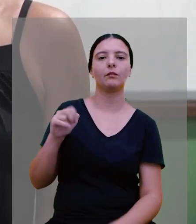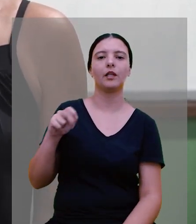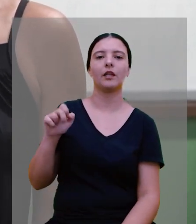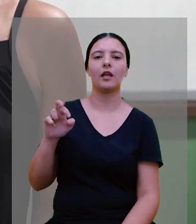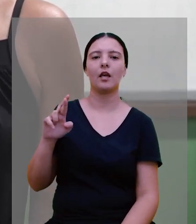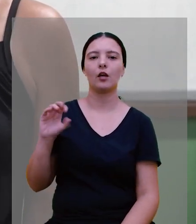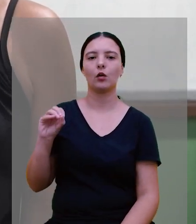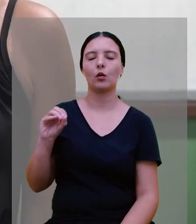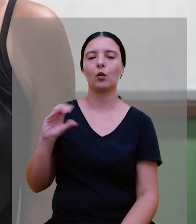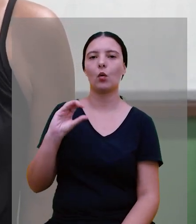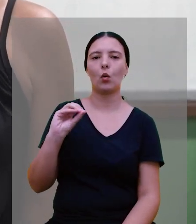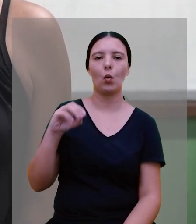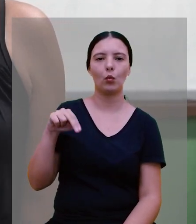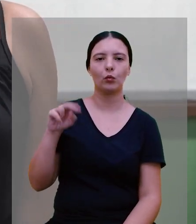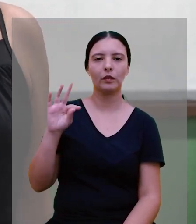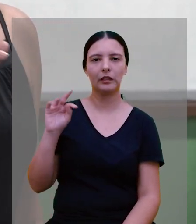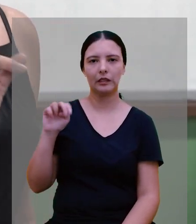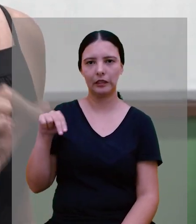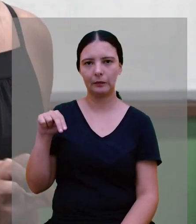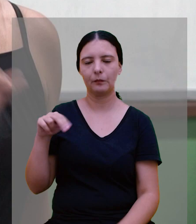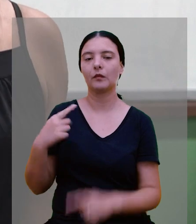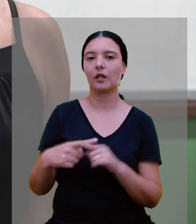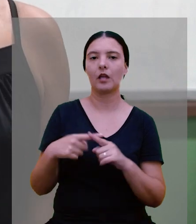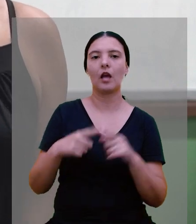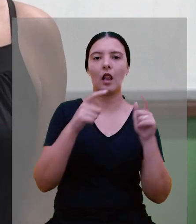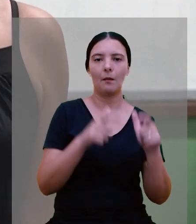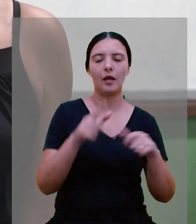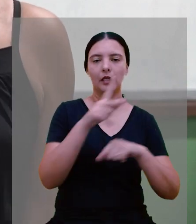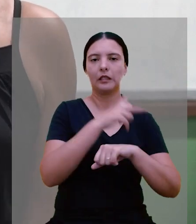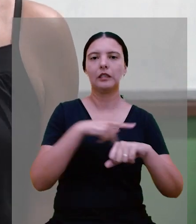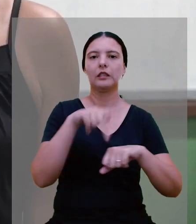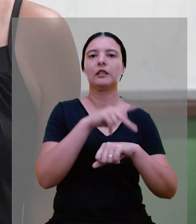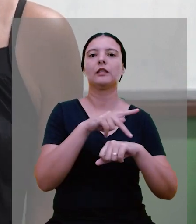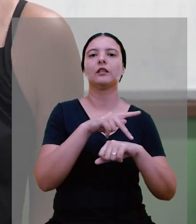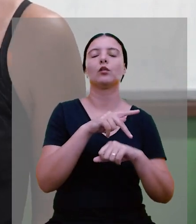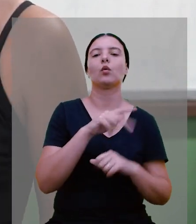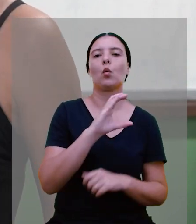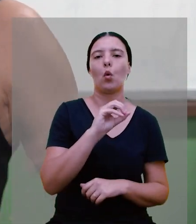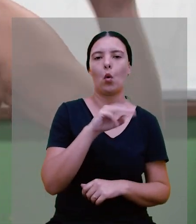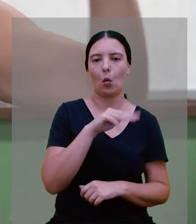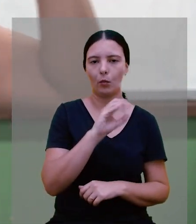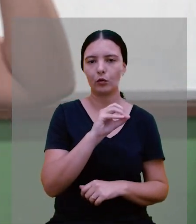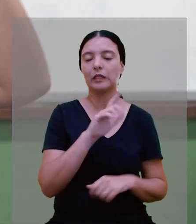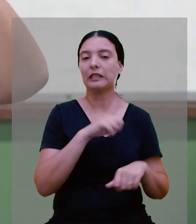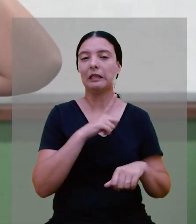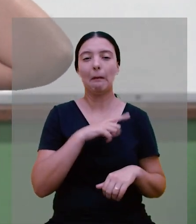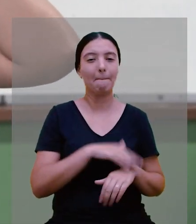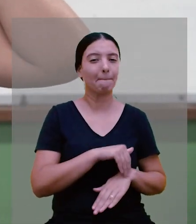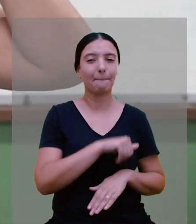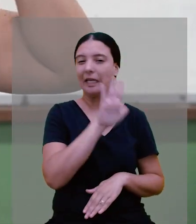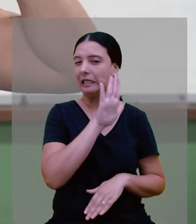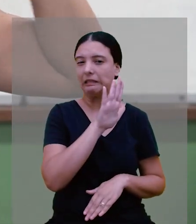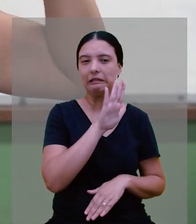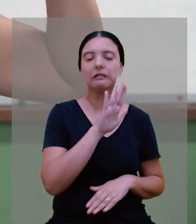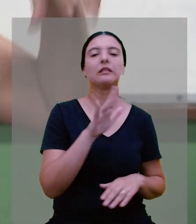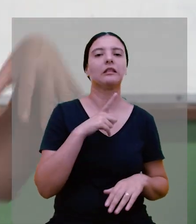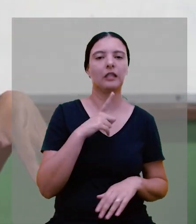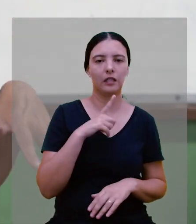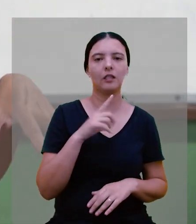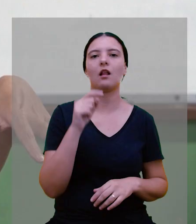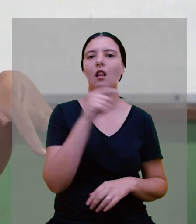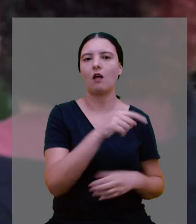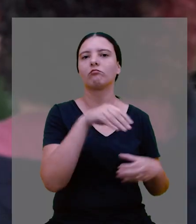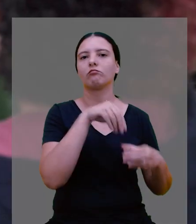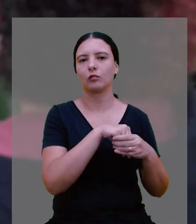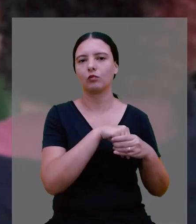coltan. O Congo é o país do mundo que mais tem coltan. 80% das reservas de coltan do mundo estão